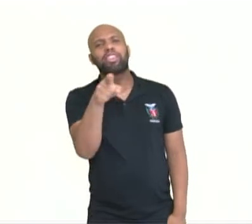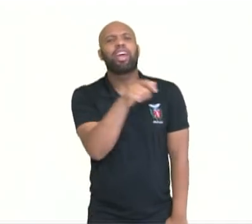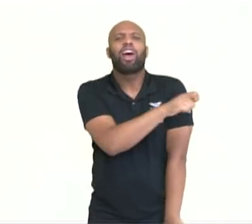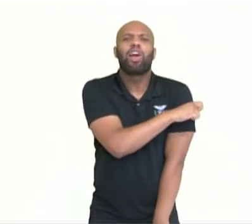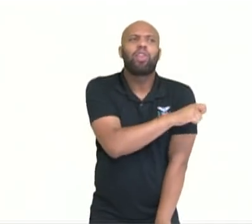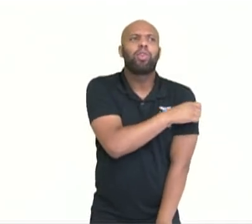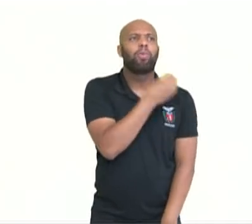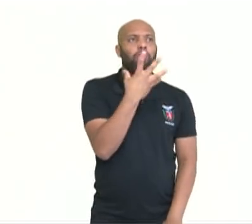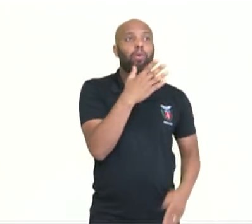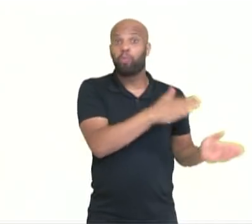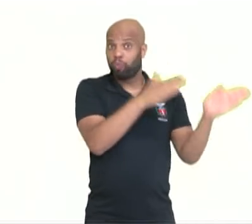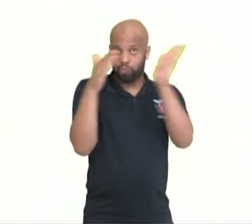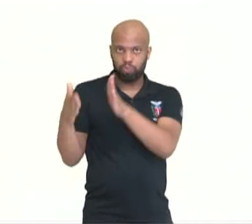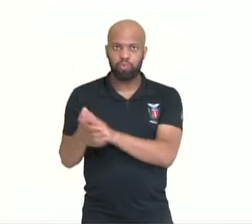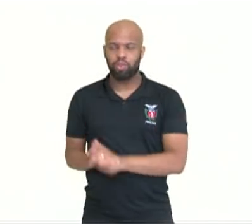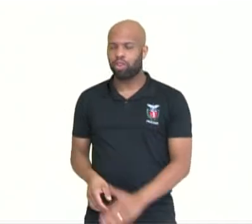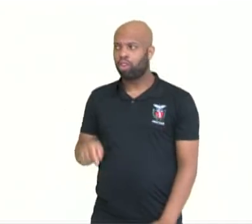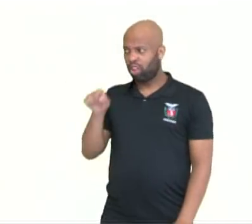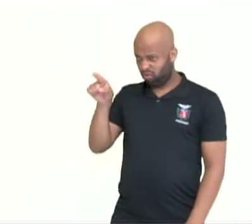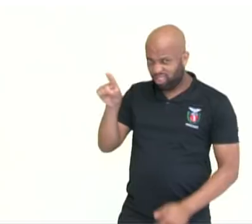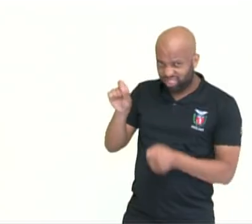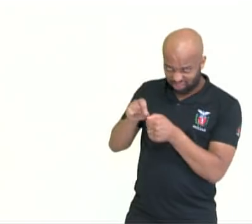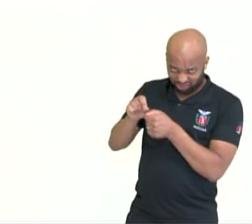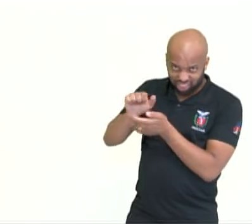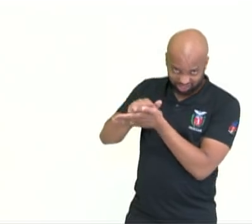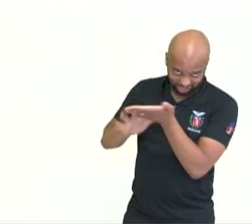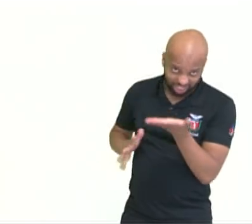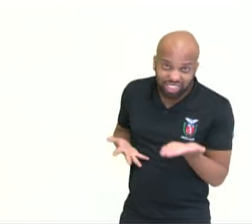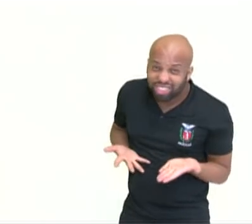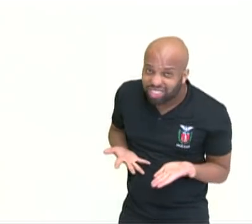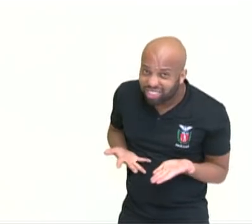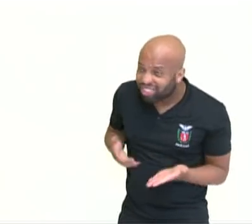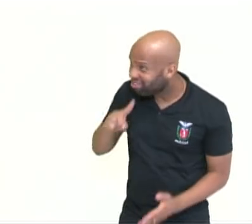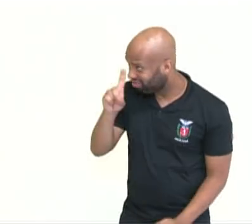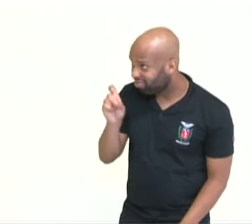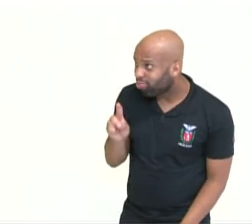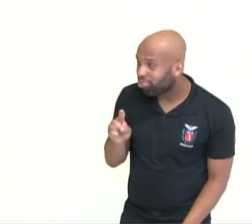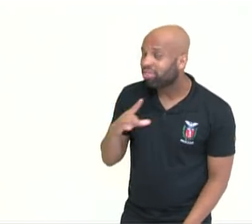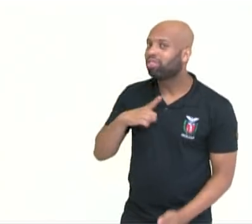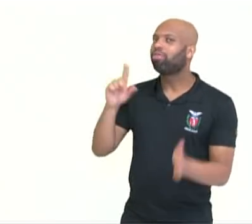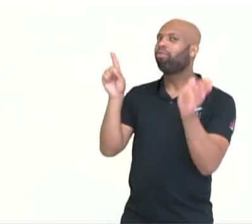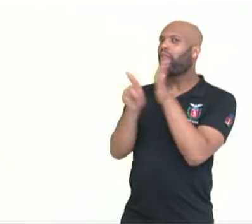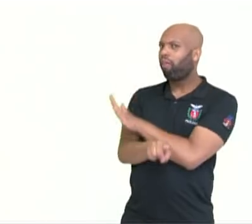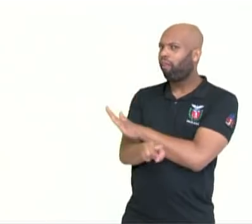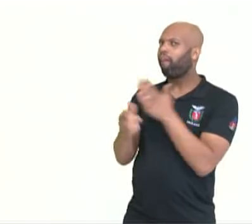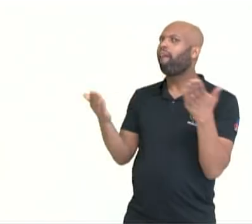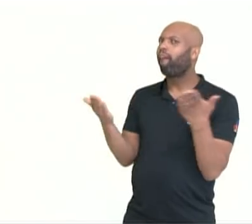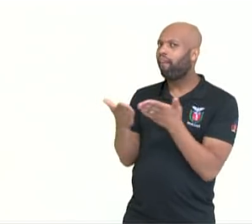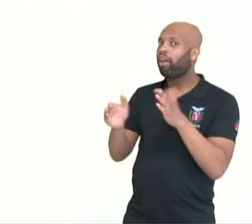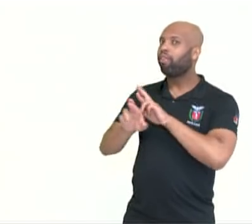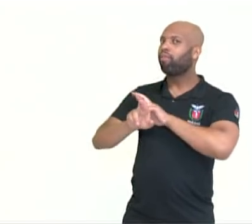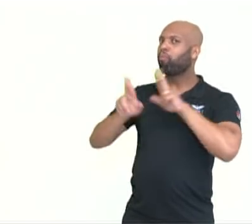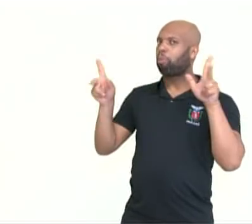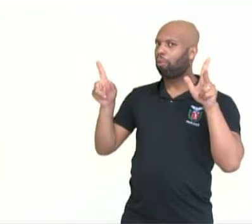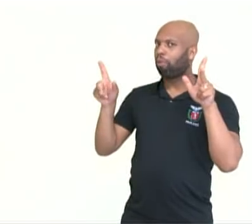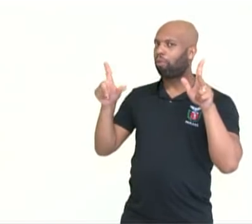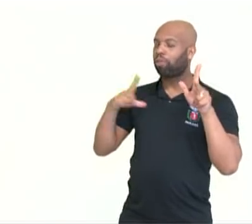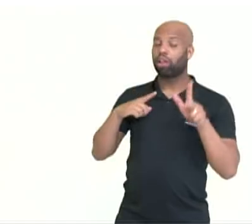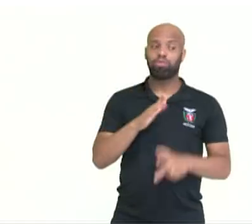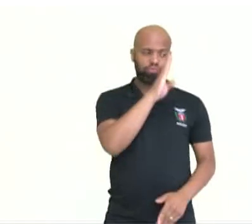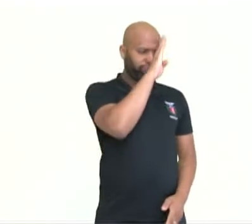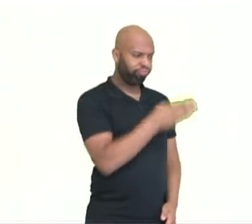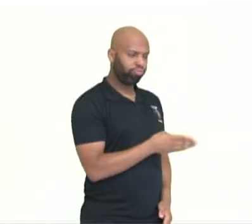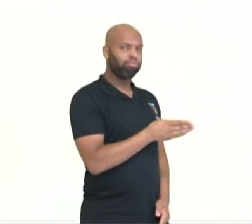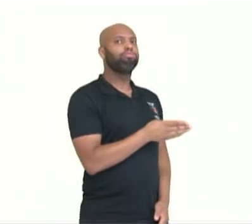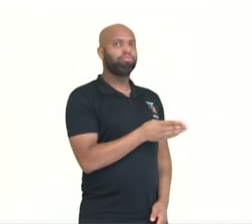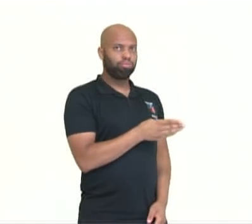faz tarefa. Aqui, ó, você faz tarefas? Nós temos uma pergunta, nós temos uma dúvida. No